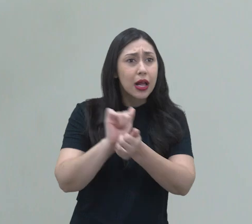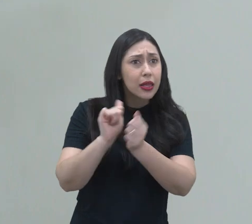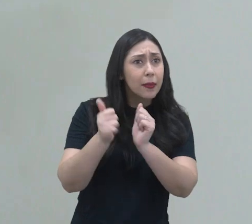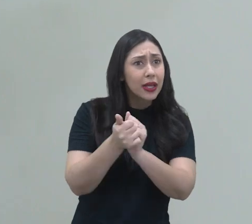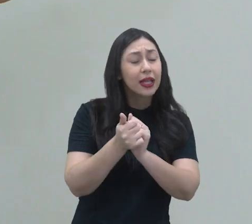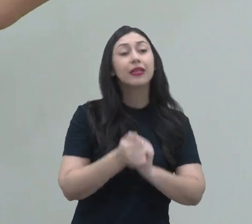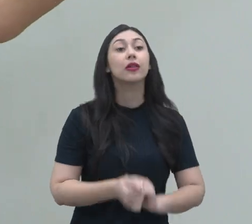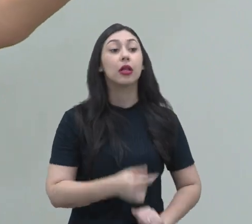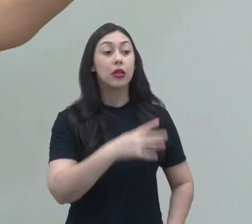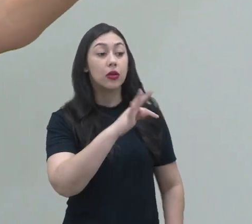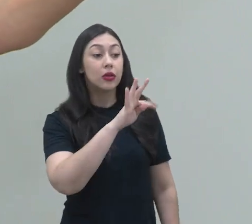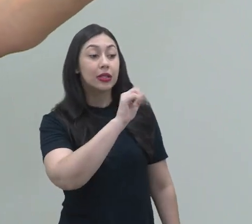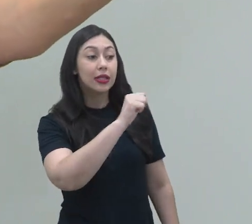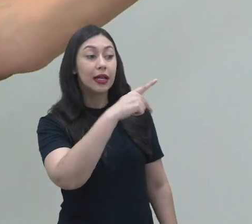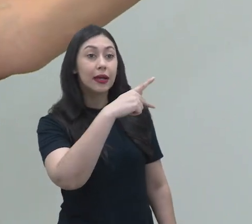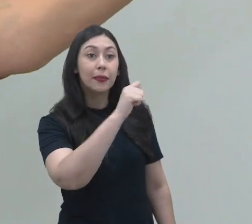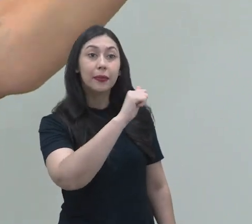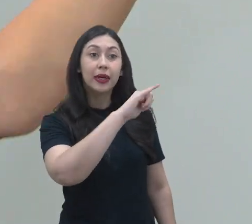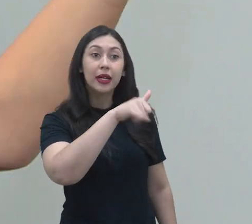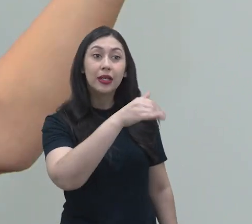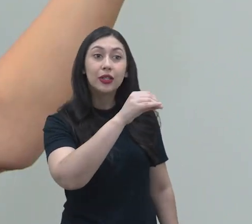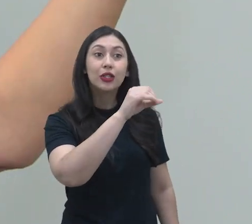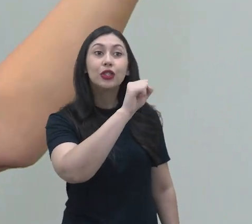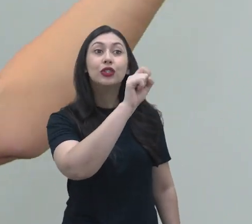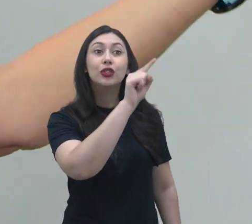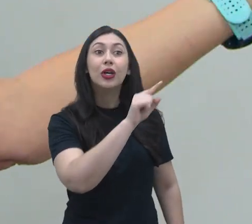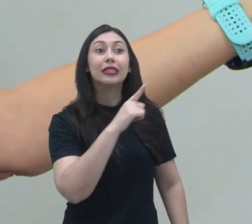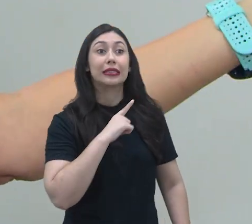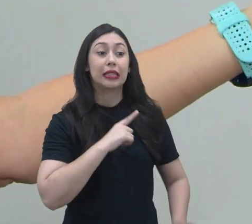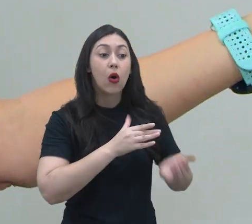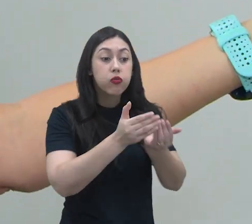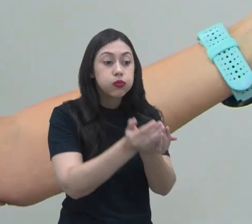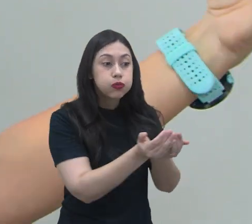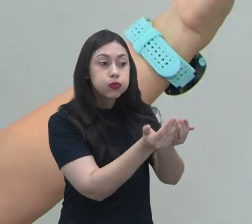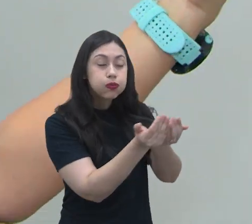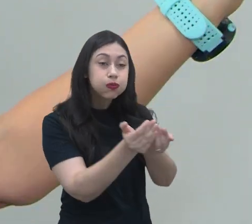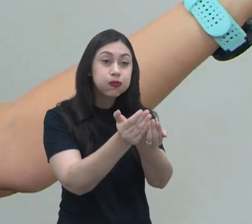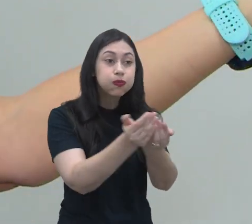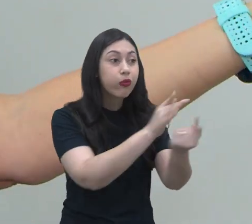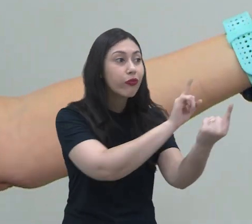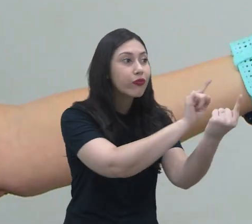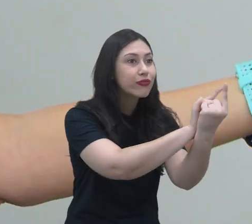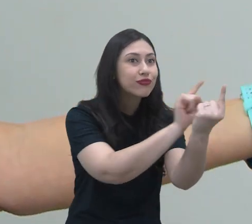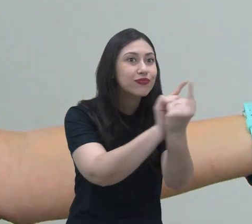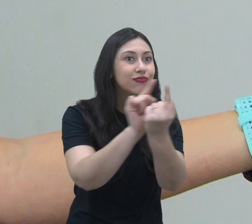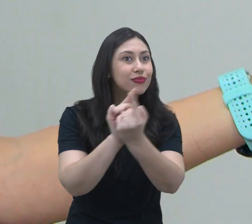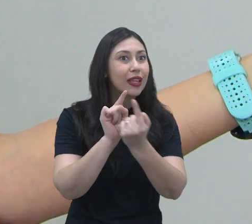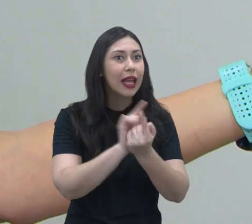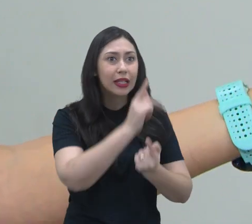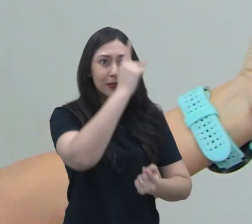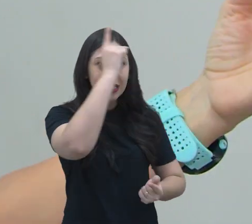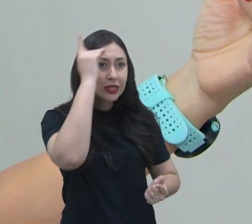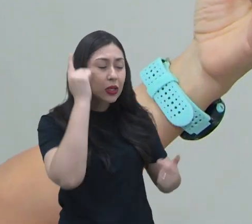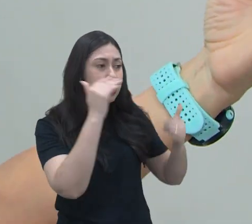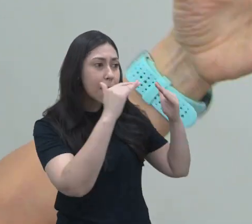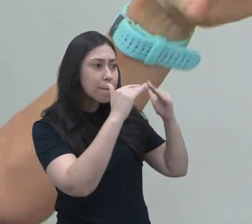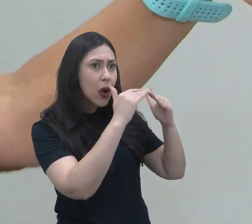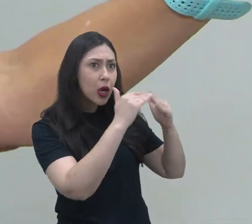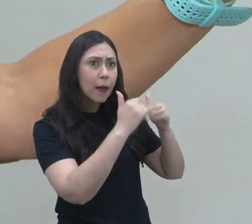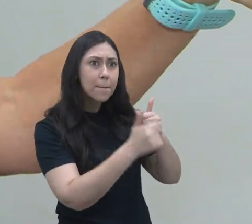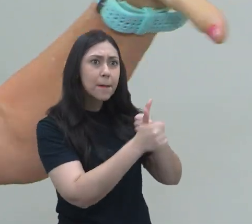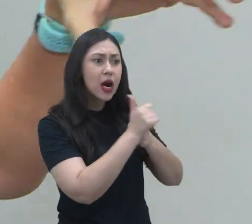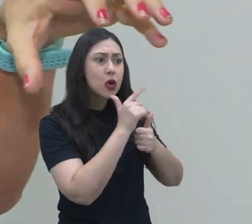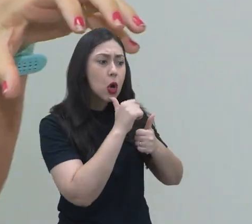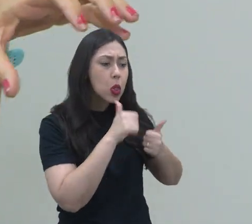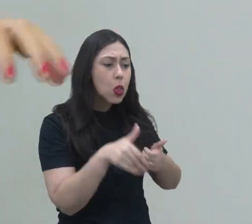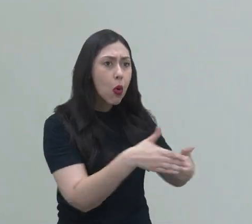no Tapajós, a gente tem o Avaré, que é uma unidade flutuante que atende a população ribeirinha e